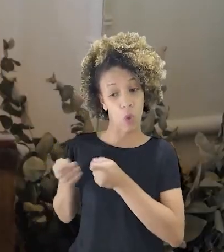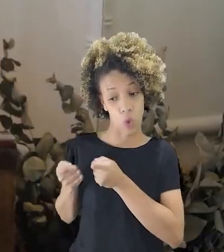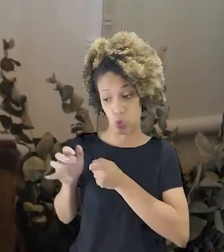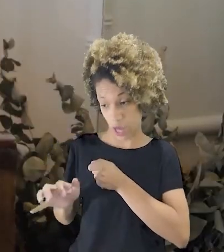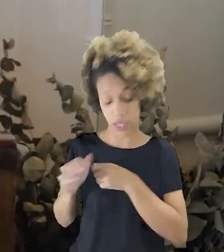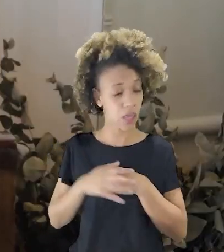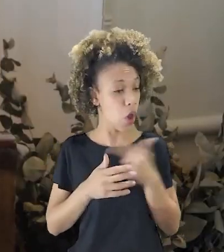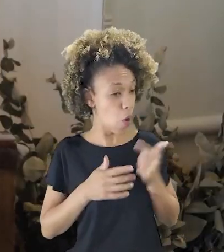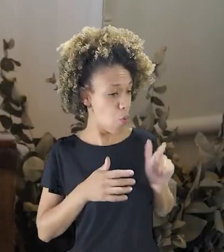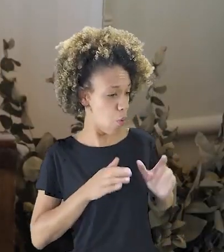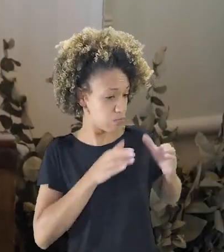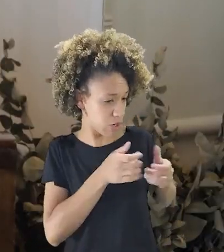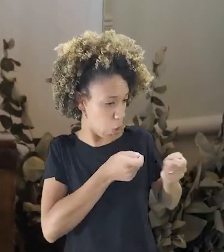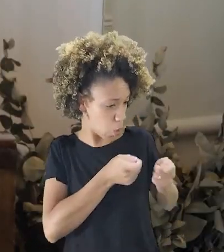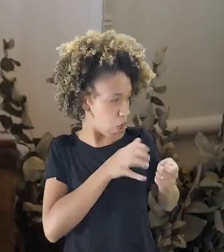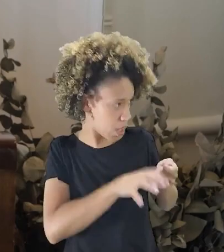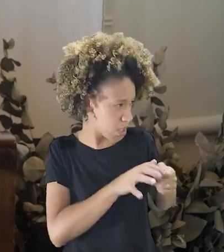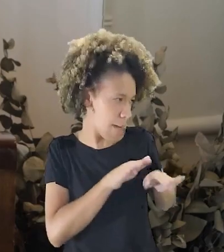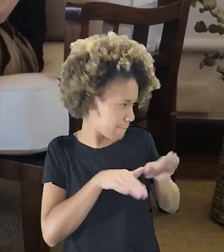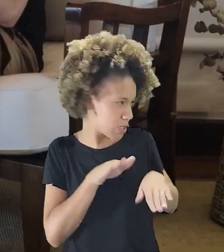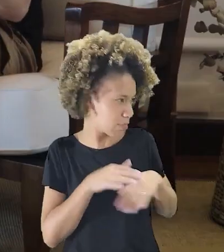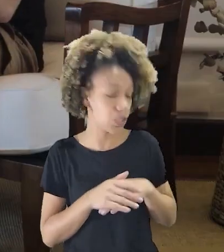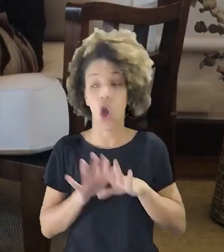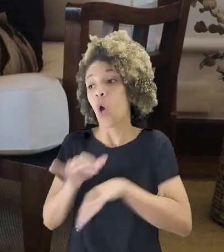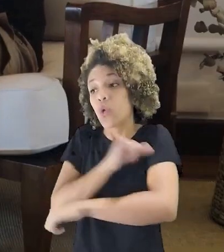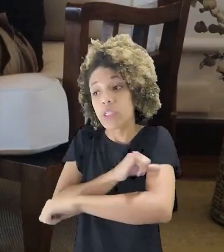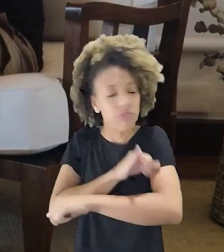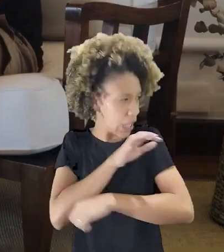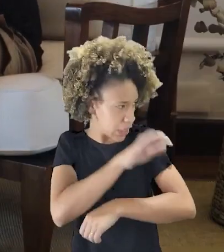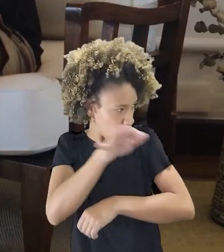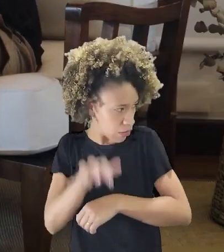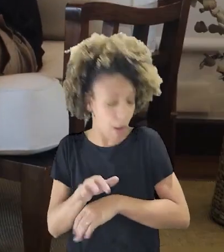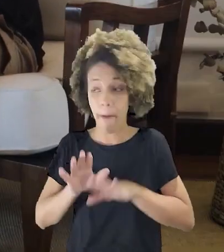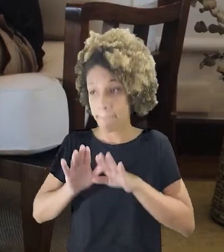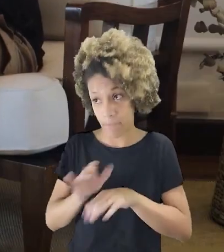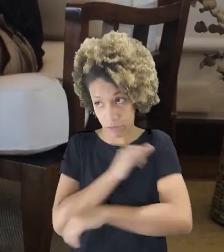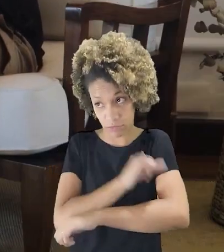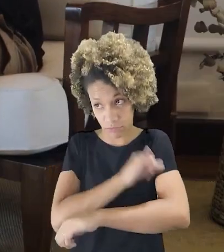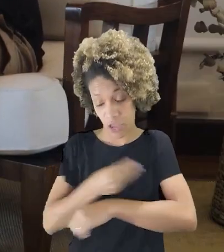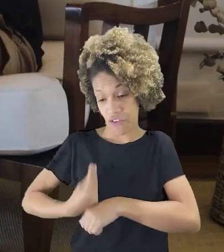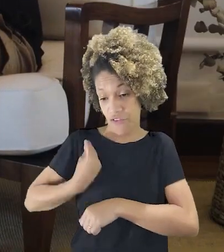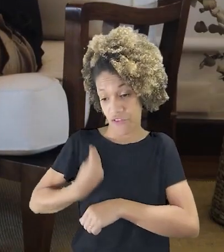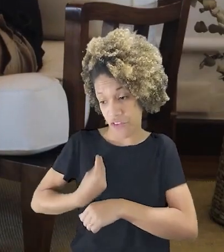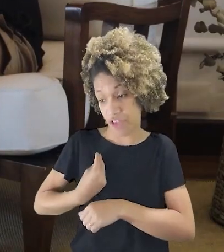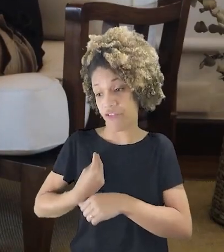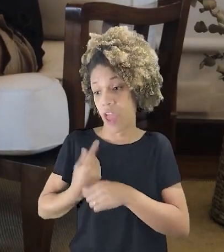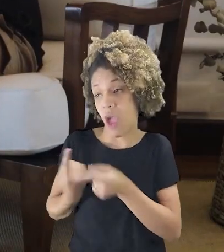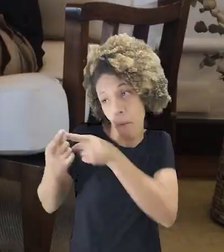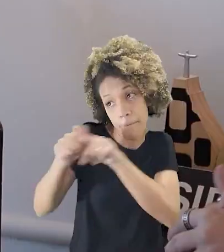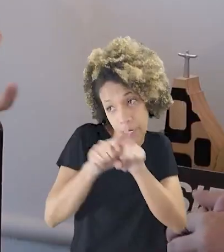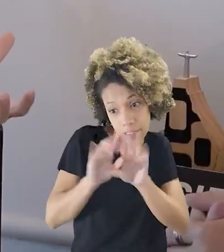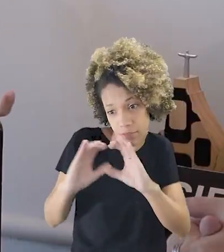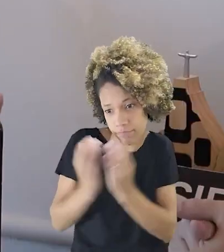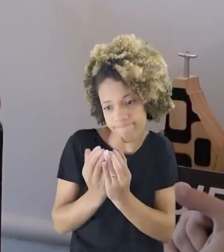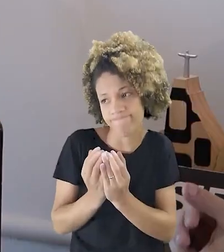aqui, outro cara vem de outro bairro vem controlar aqui. É mais ou menos assim que funciona? O Rio de Janeiro é territorial. A gente vive um parlamentarismo